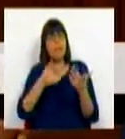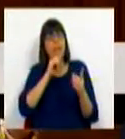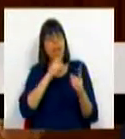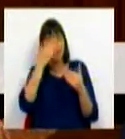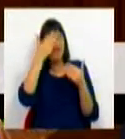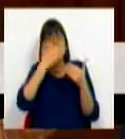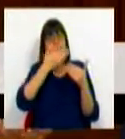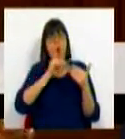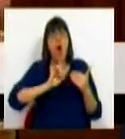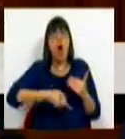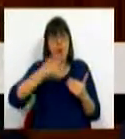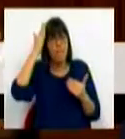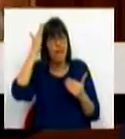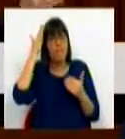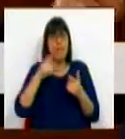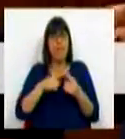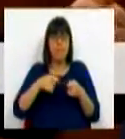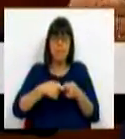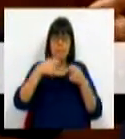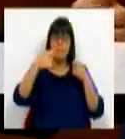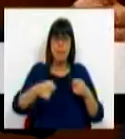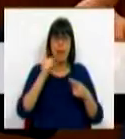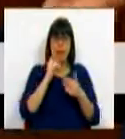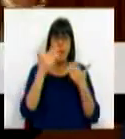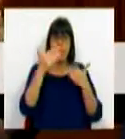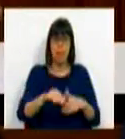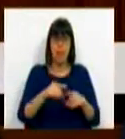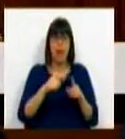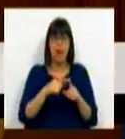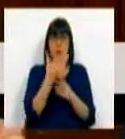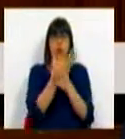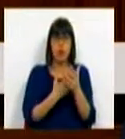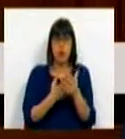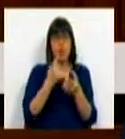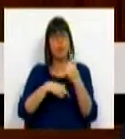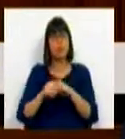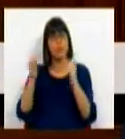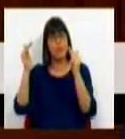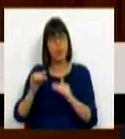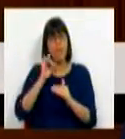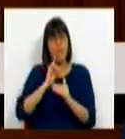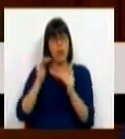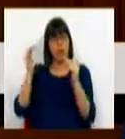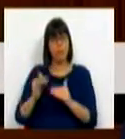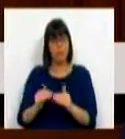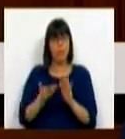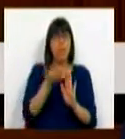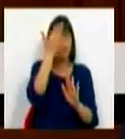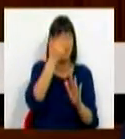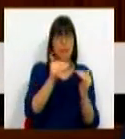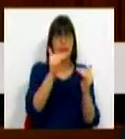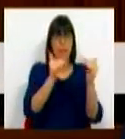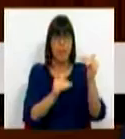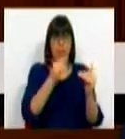isso poderia demorar e, ao alargar esse prazo e aplicando-lhe o desconto, estamos a reduzir o valor aos colaterais e a aumentar a